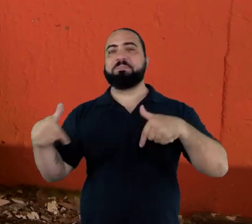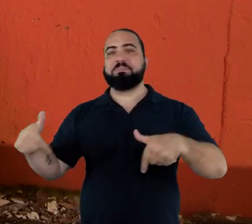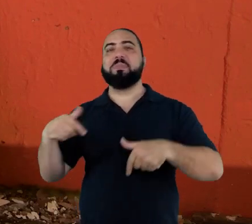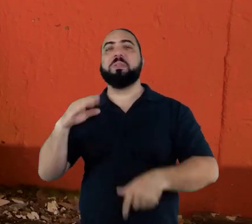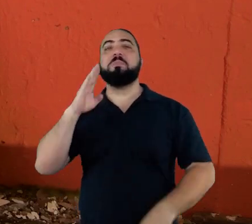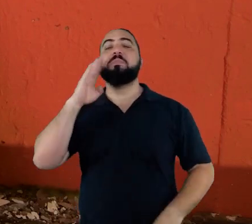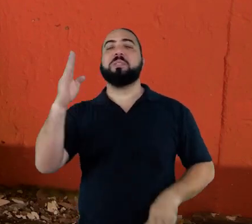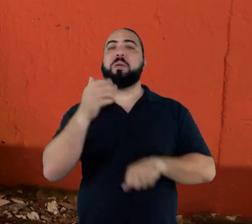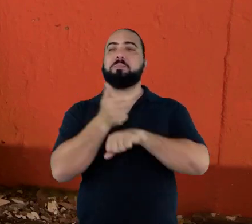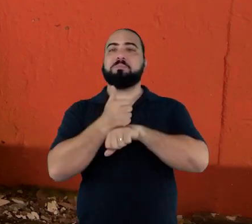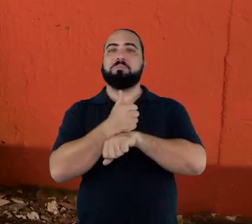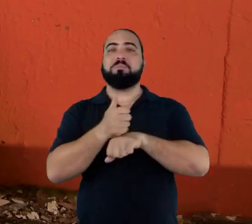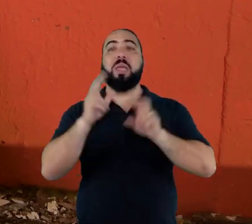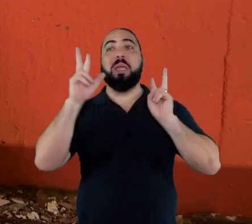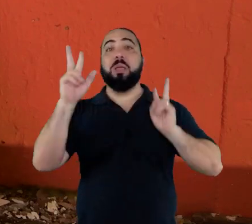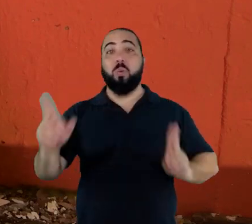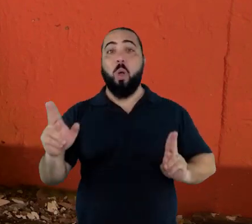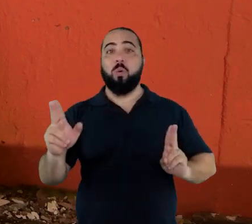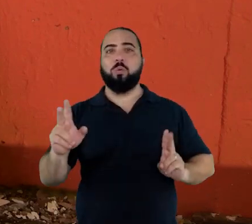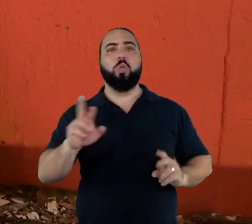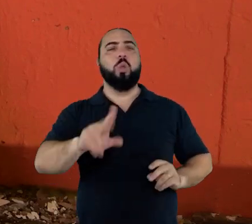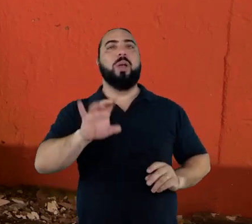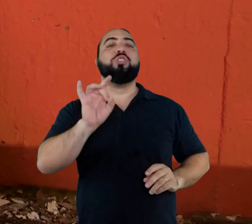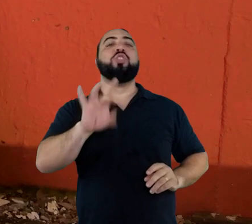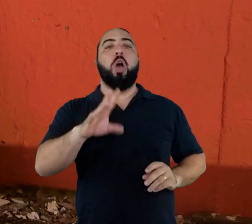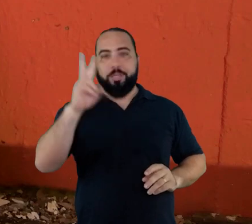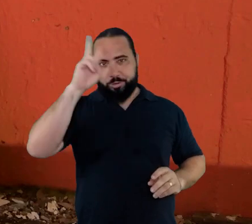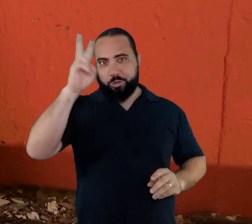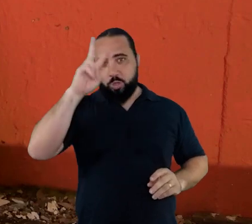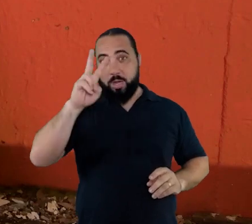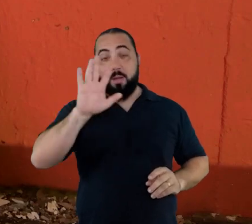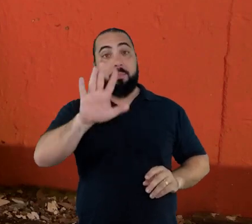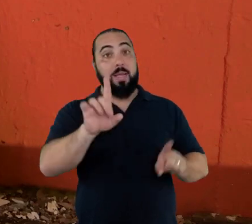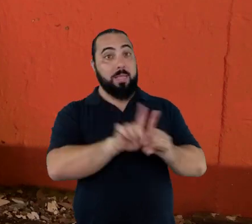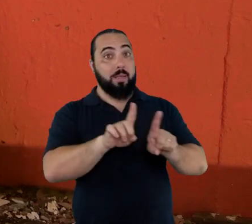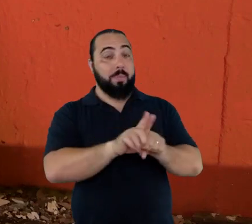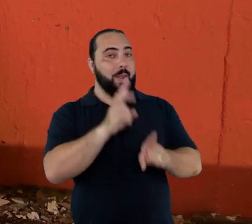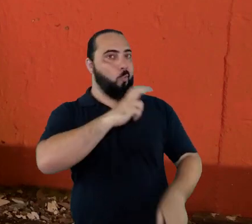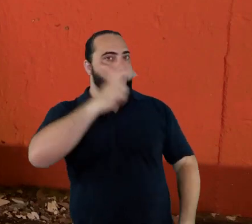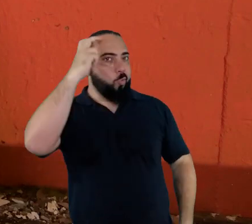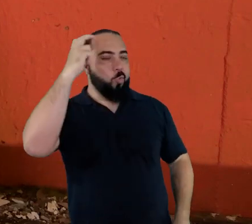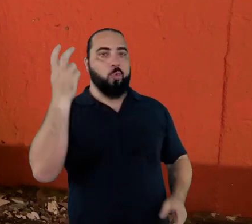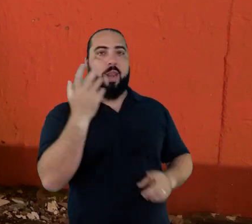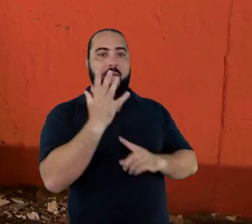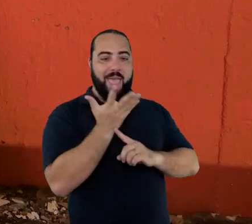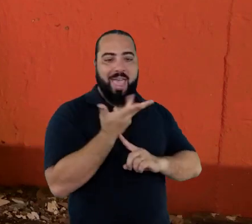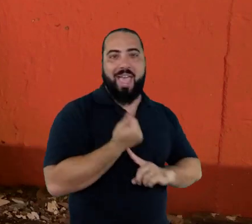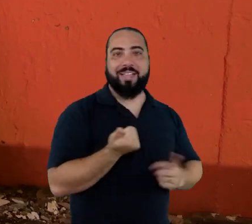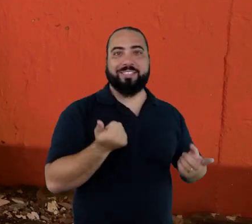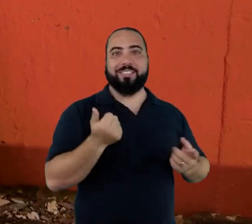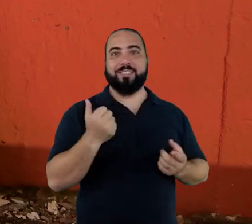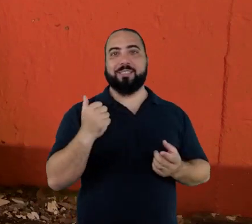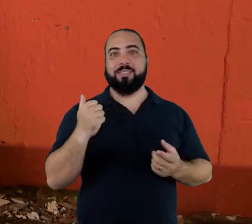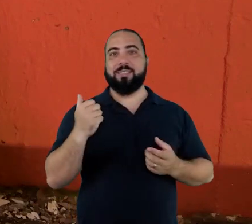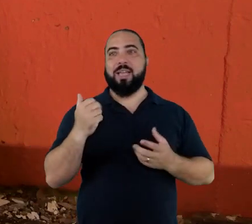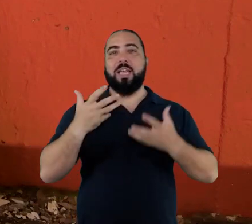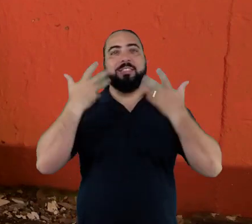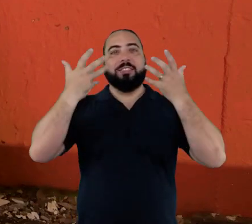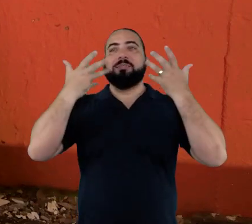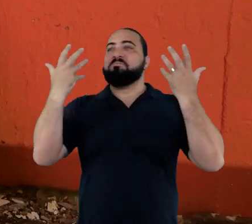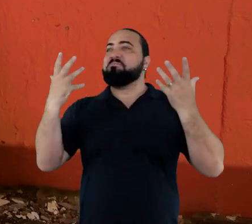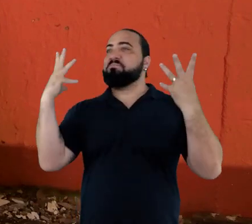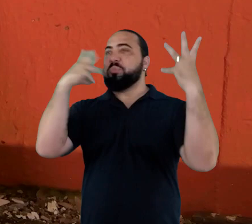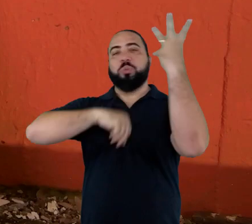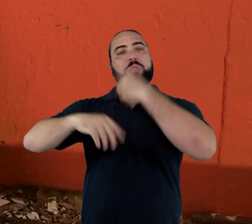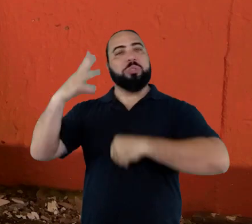como essa, não só pelo fato histórico, mas pelo fato da cultura, da arte. Esteticamente, o